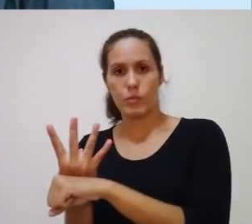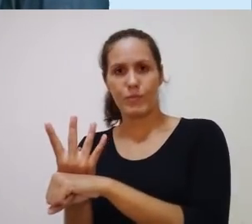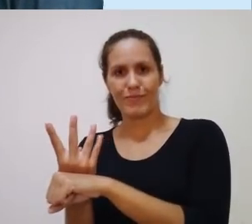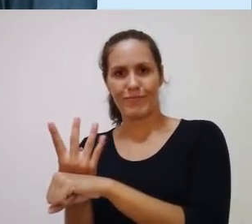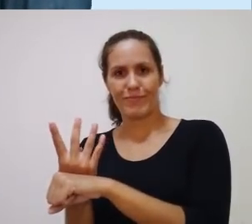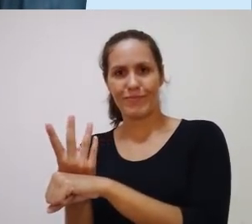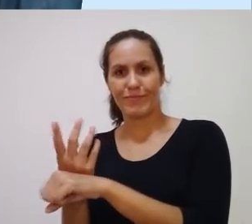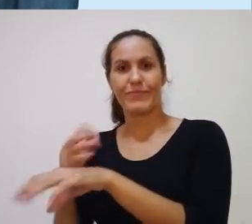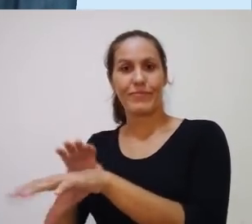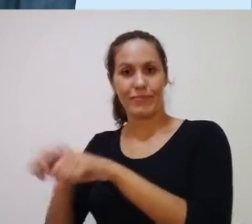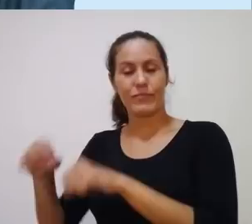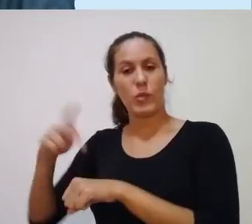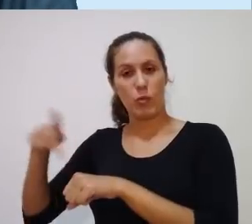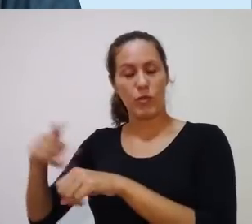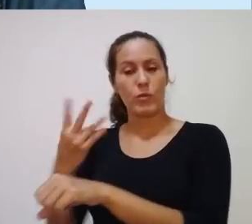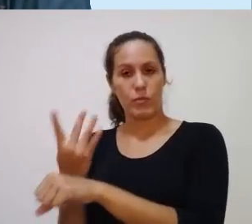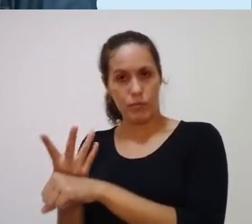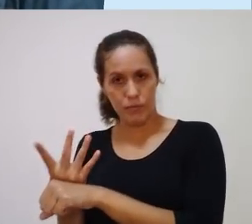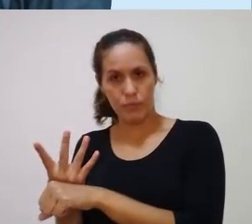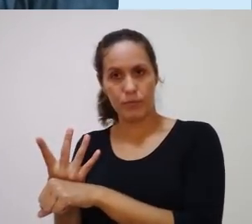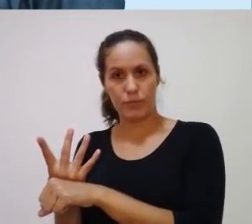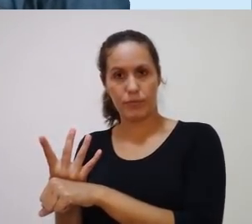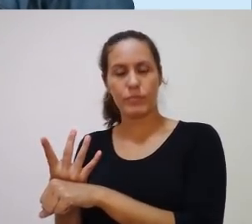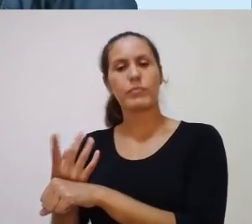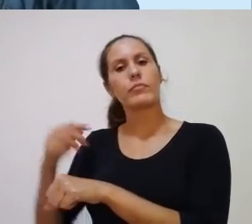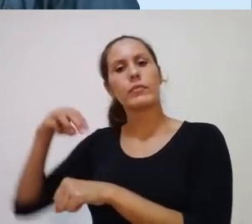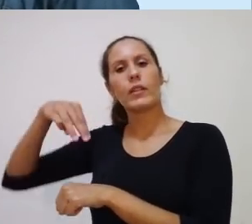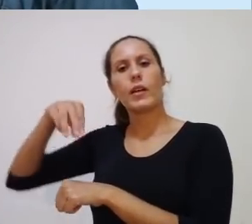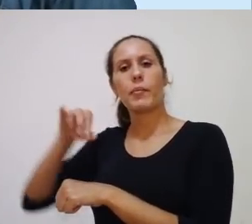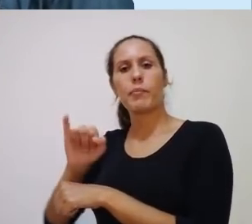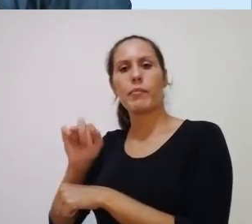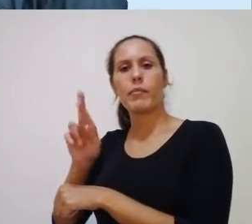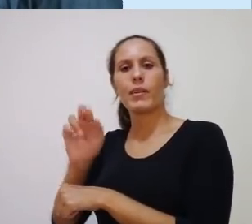aqui não daria tempo de contar tudo para vocês. Professor Miranda, que traz